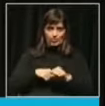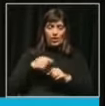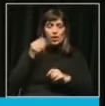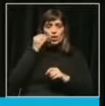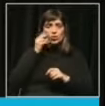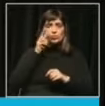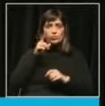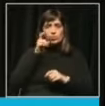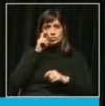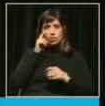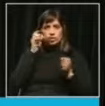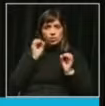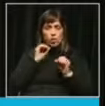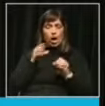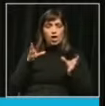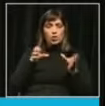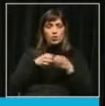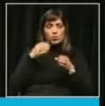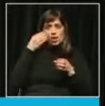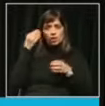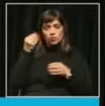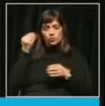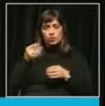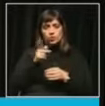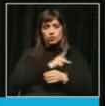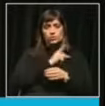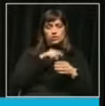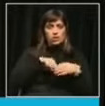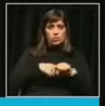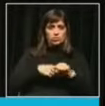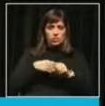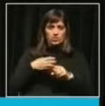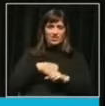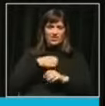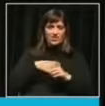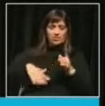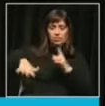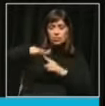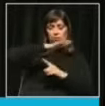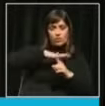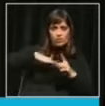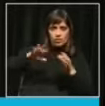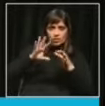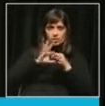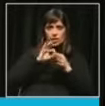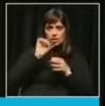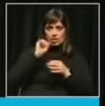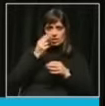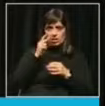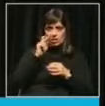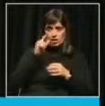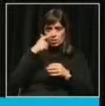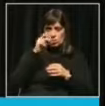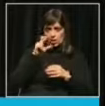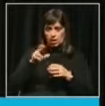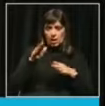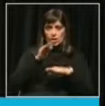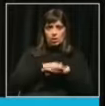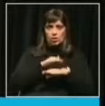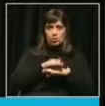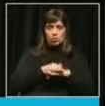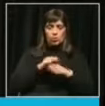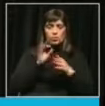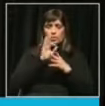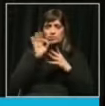insegurança em que a comunidade juvenil estudantes no estado do Minho preparam na zona envolvente do campus de gualtar resultantes de um